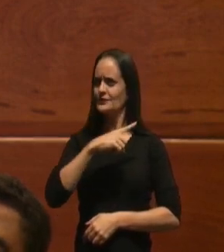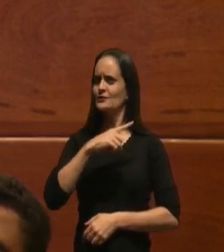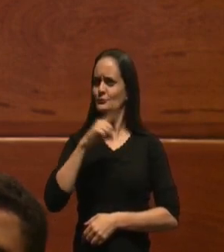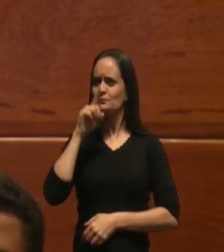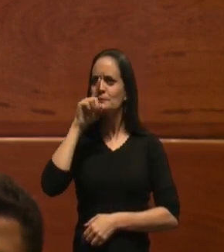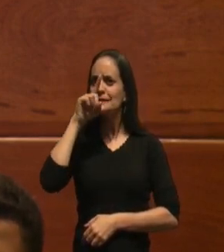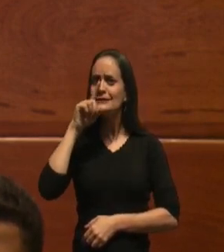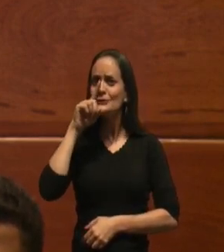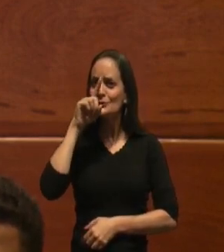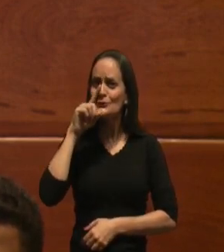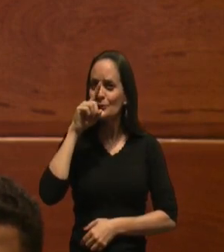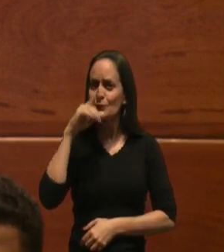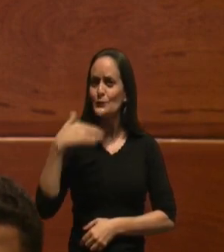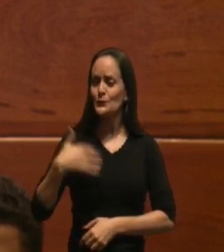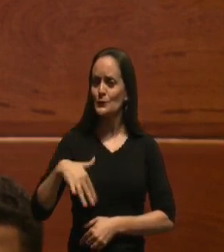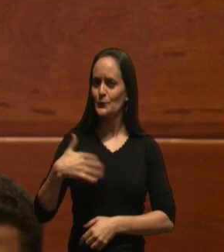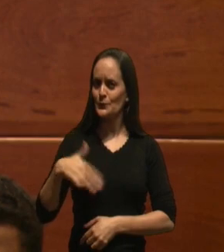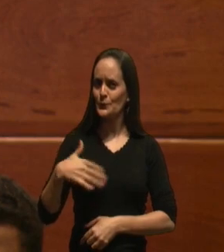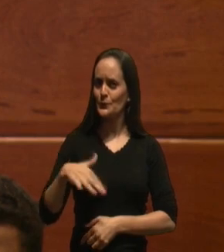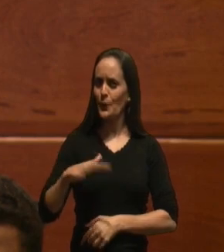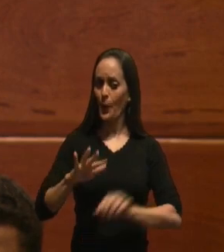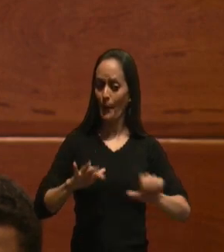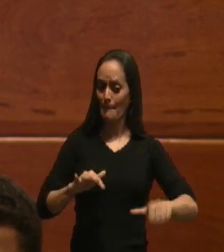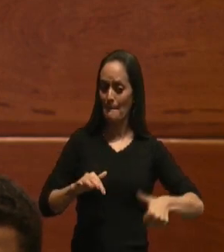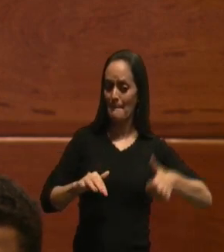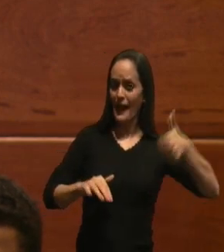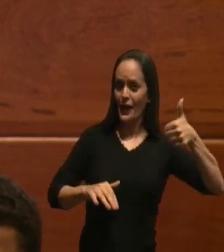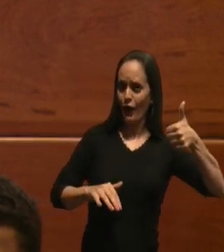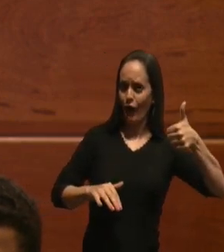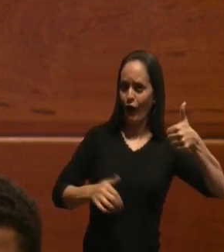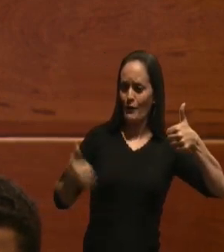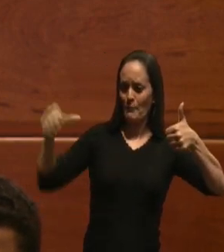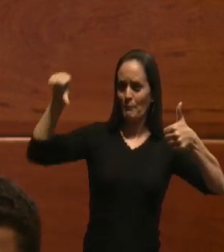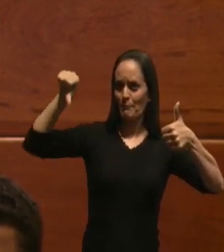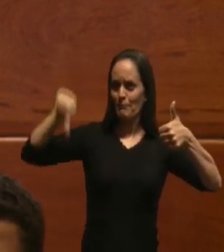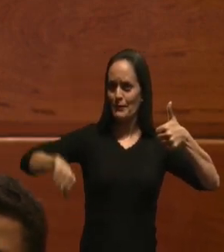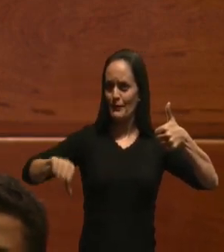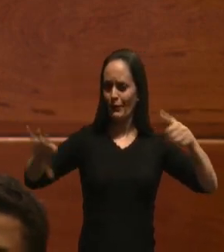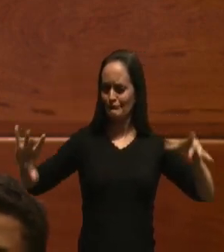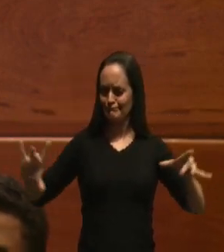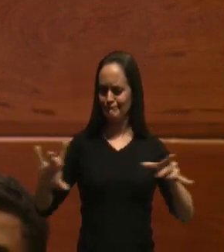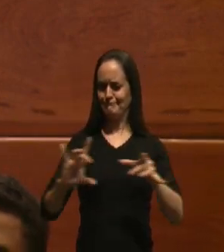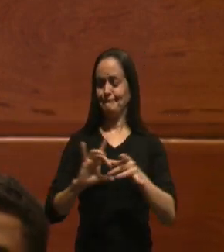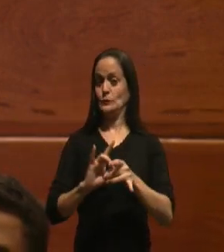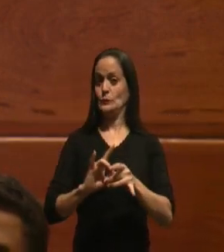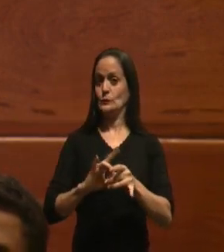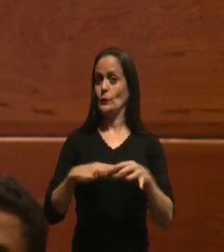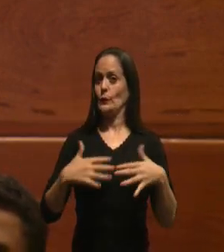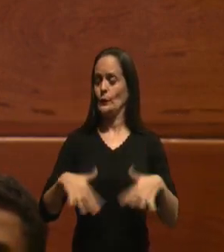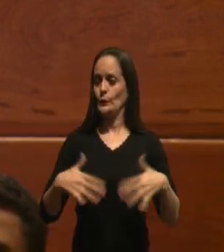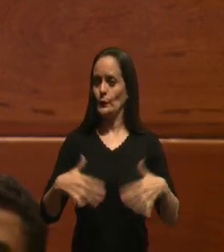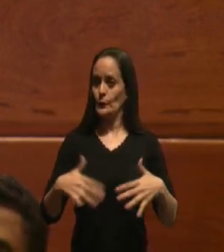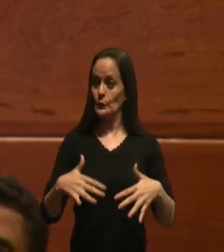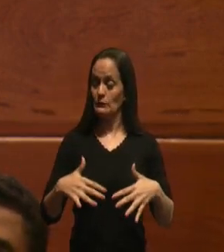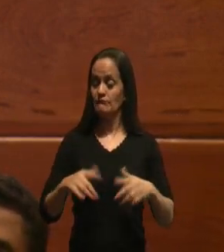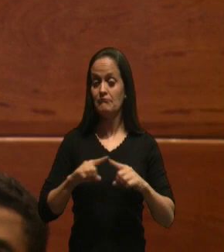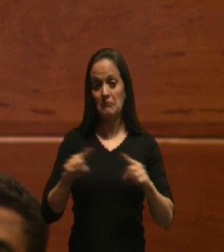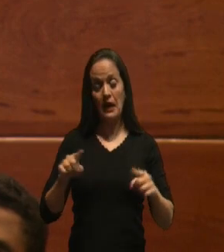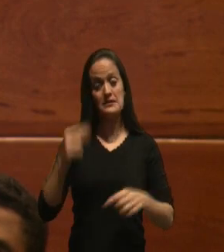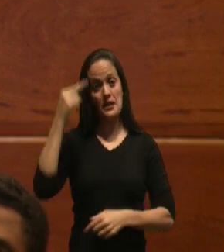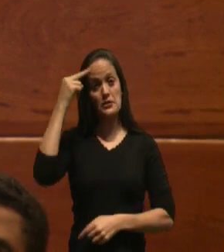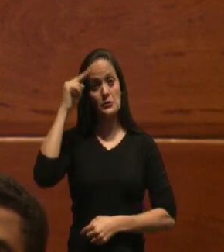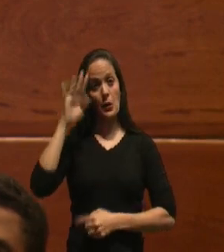melhor se junta e se une ao pior. E esta história nos mostra isto